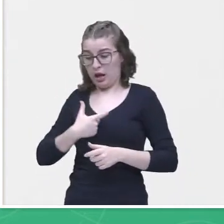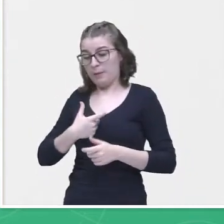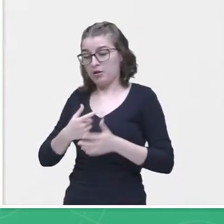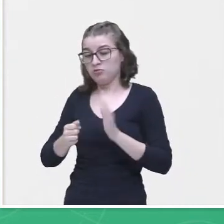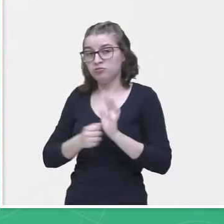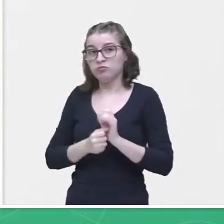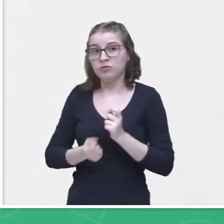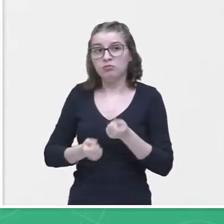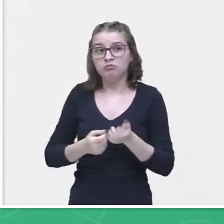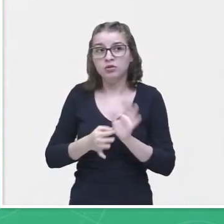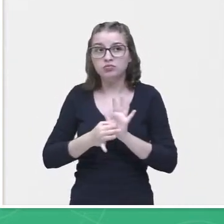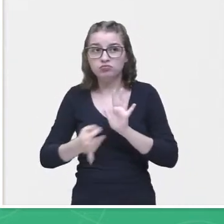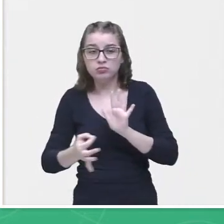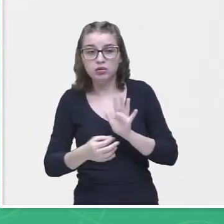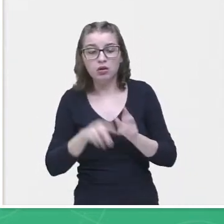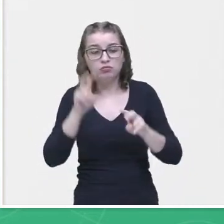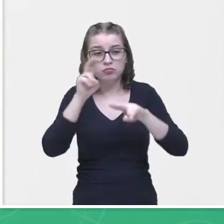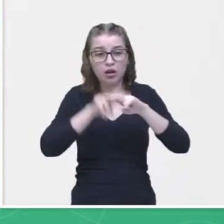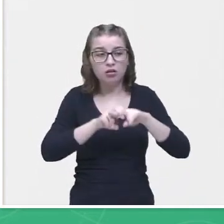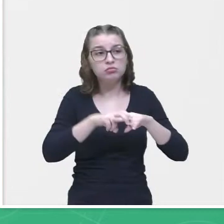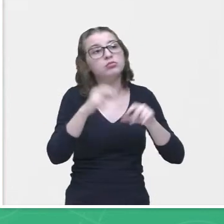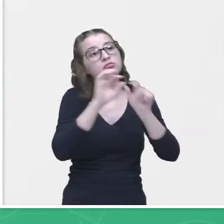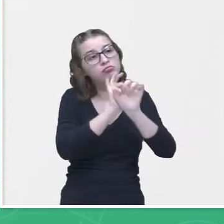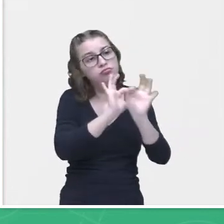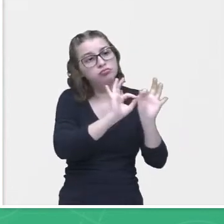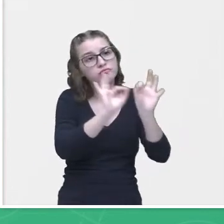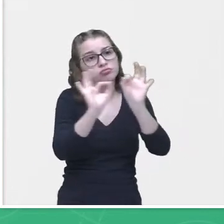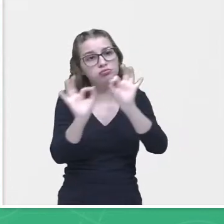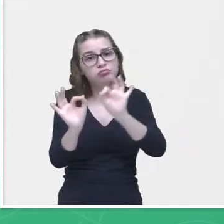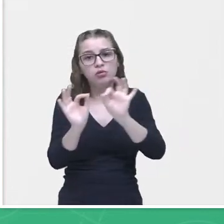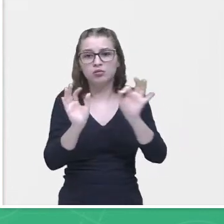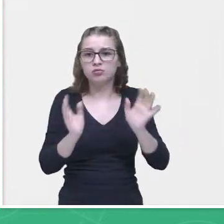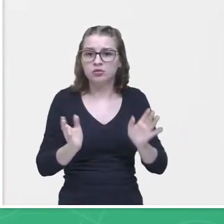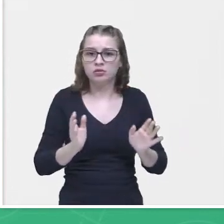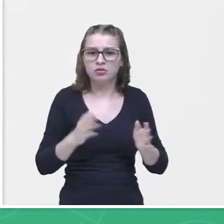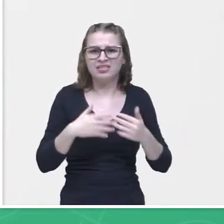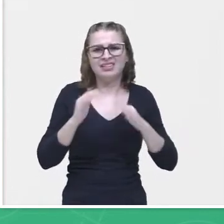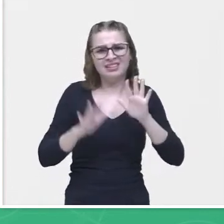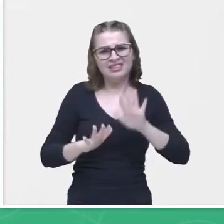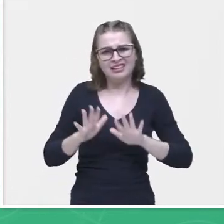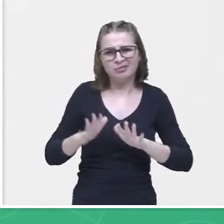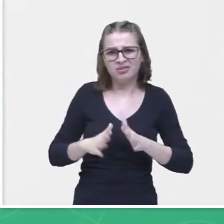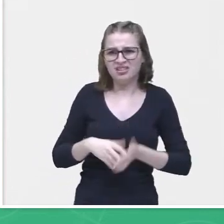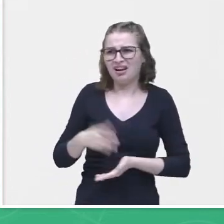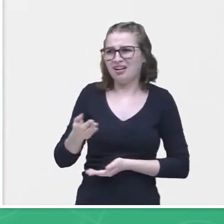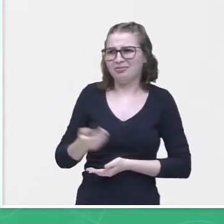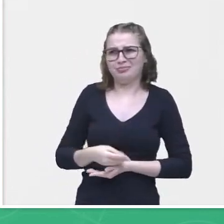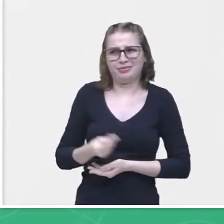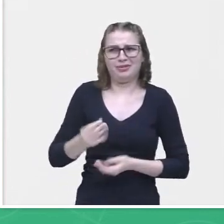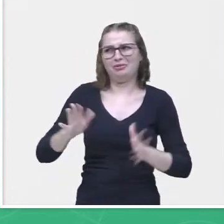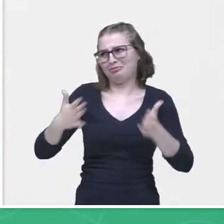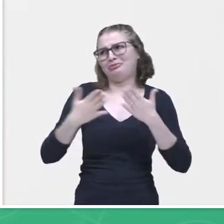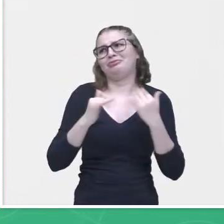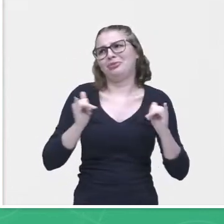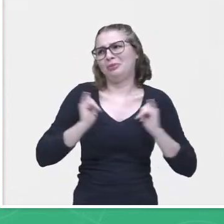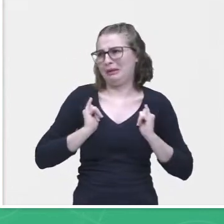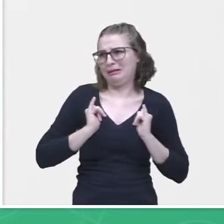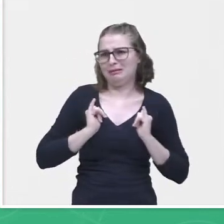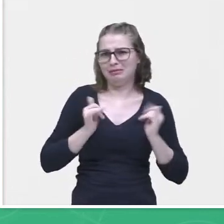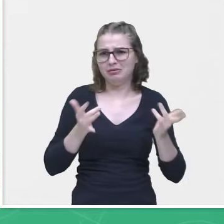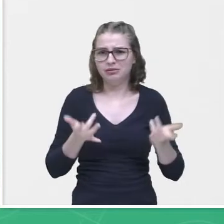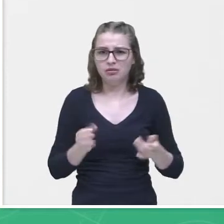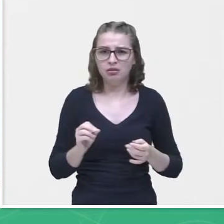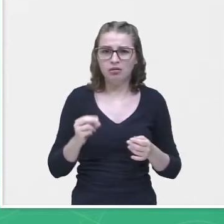pobre, é algo sem valor, ou você acha que é possível tirar experiências ou trazer as experiências de lá para a